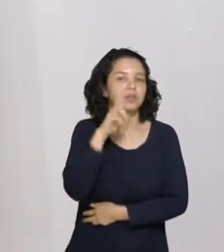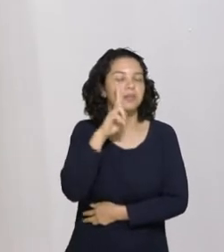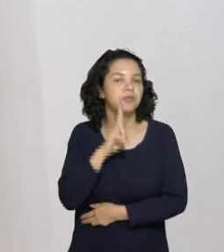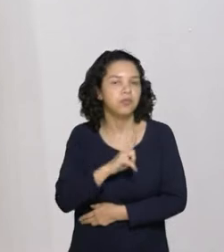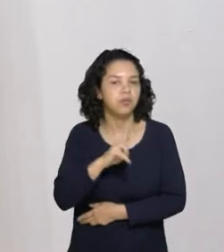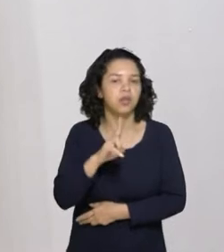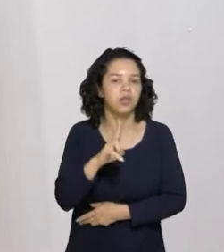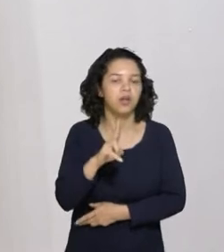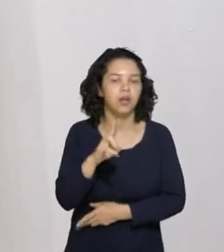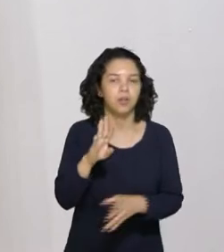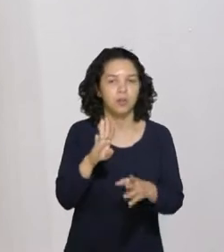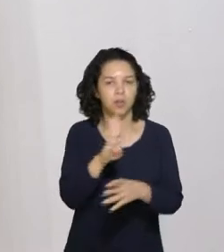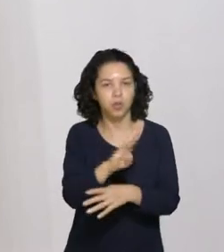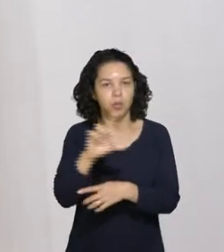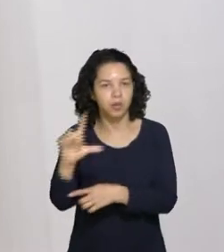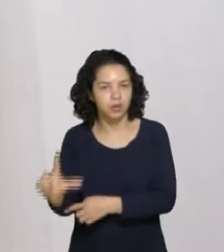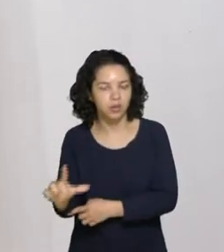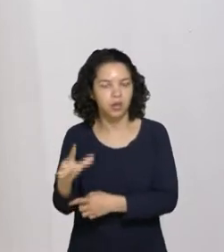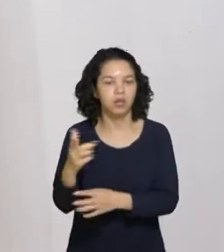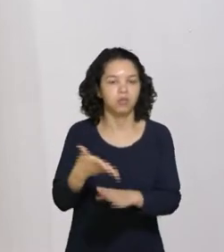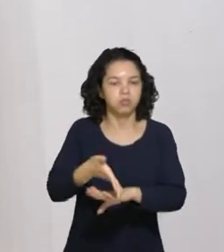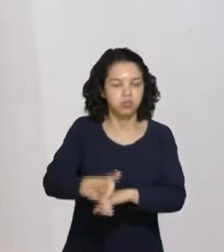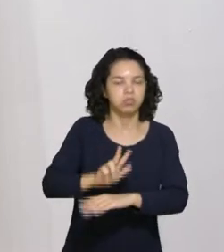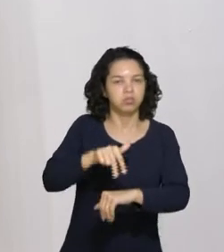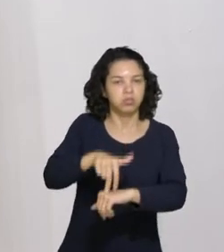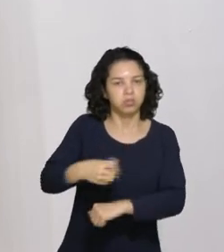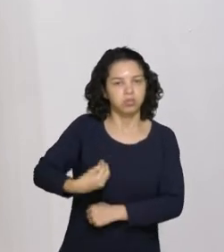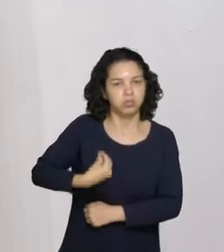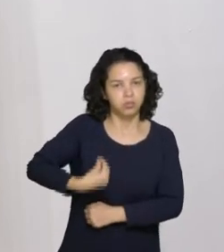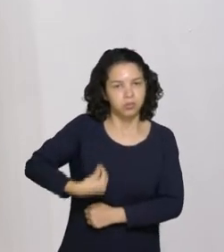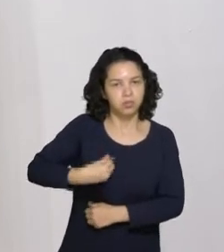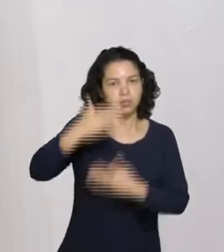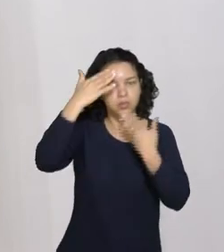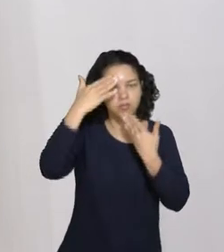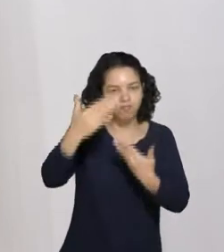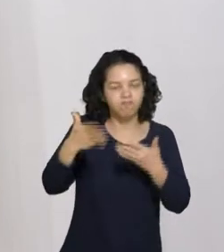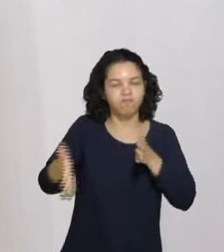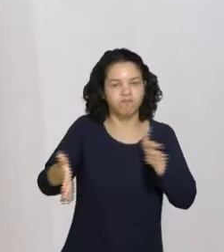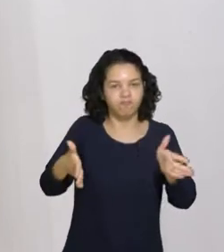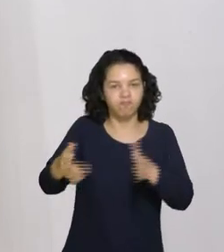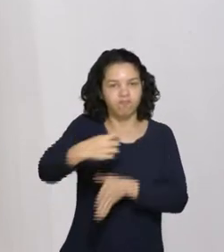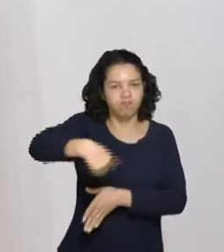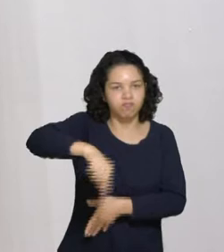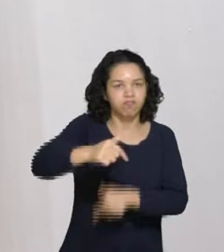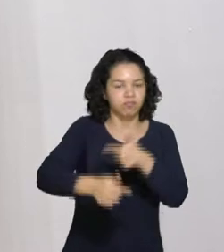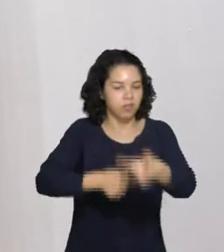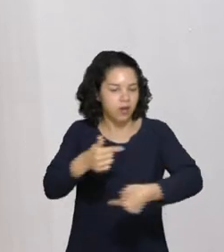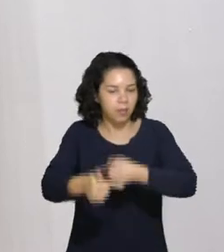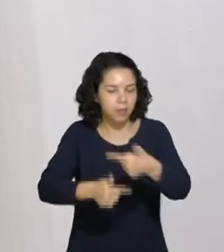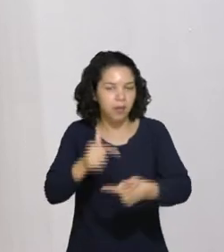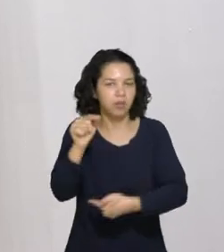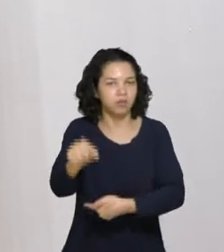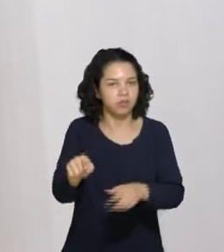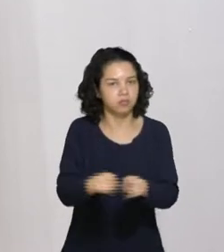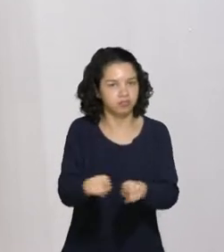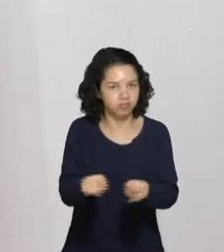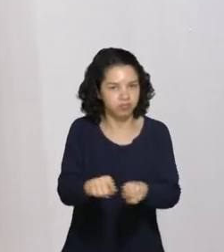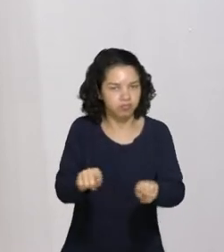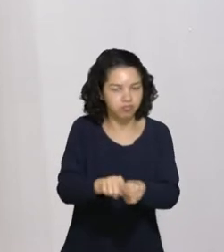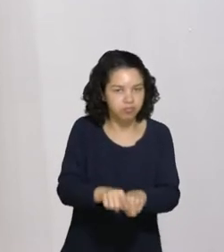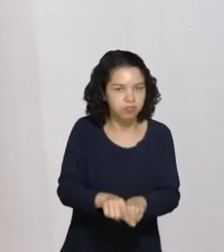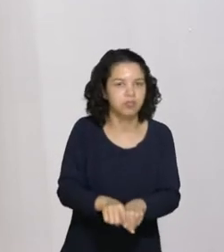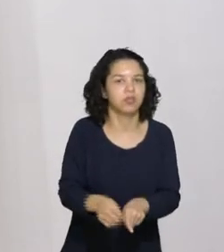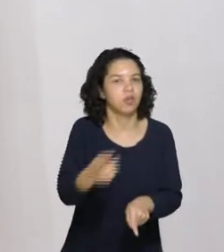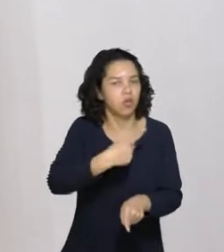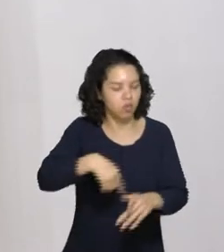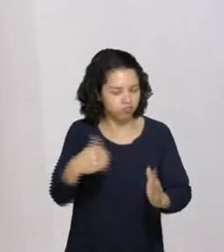maciço presente. Agradecer pelos momentos que tivemos lá também, pelo trabalho, e que a gente está fazendo o máximo